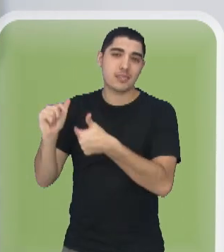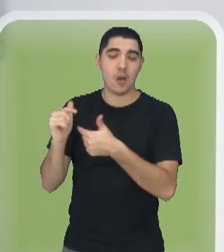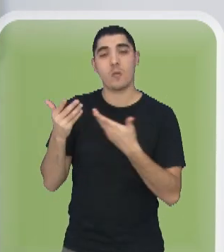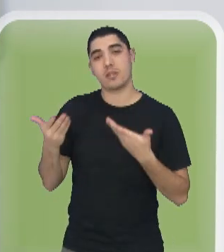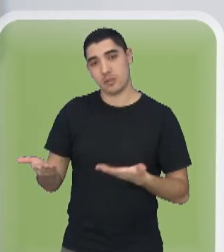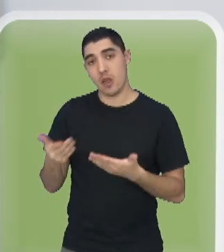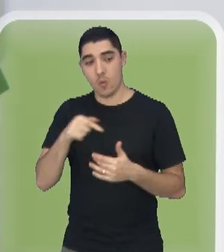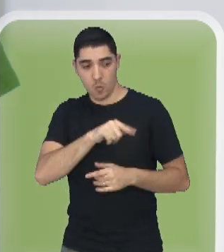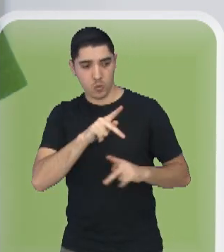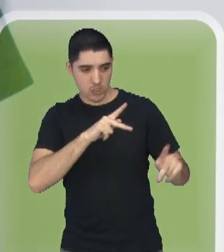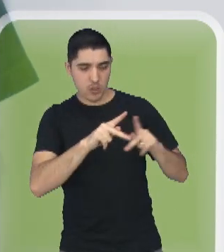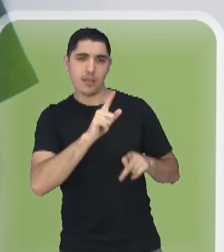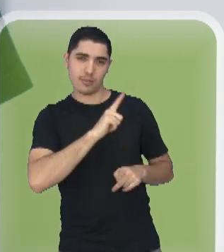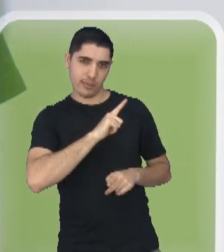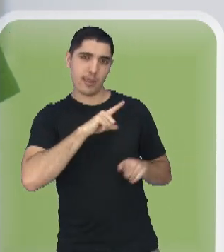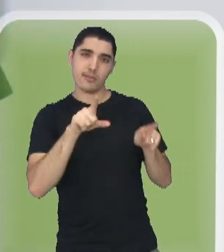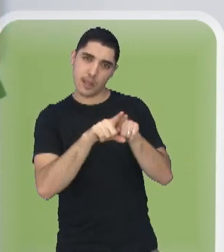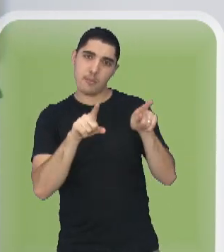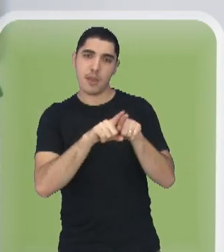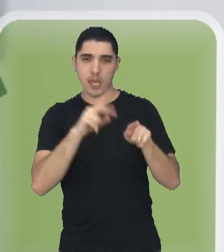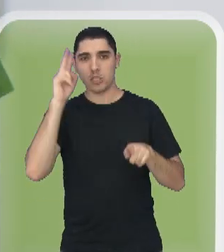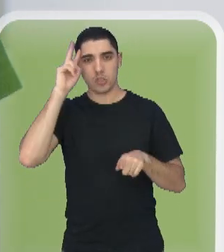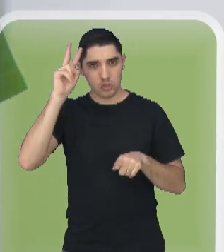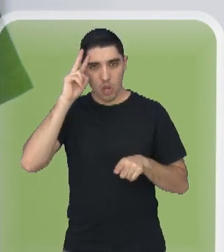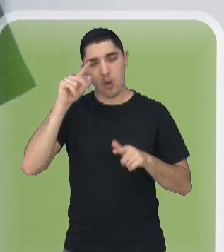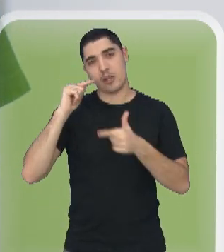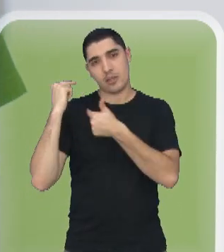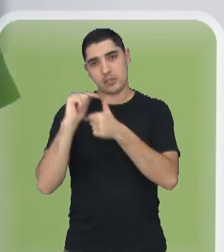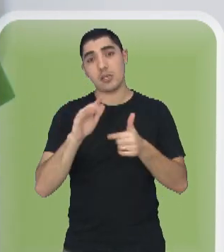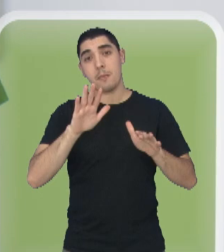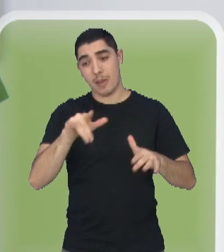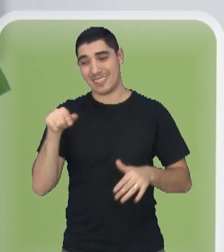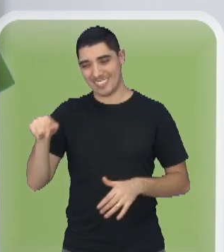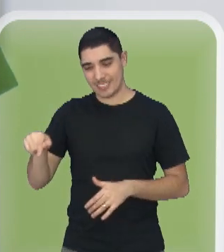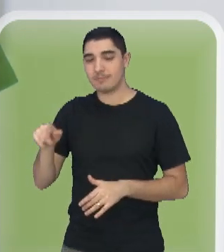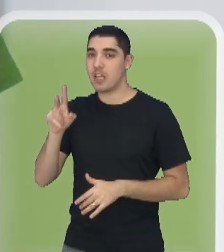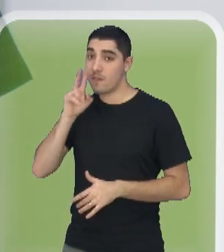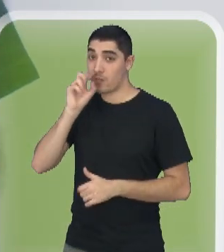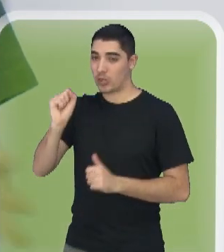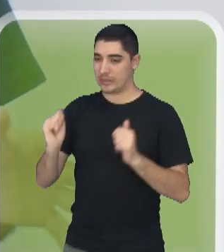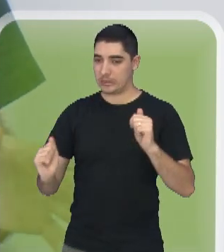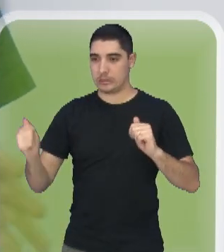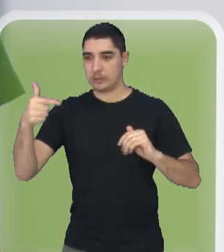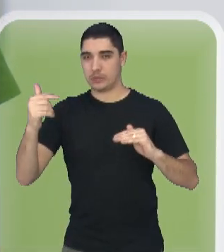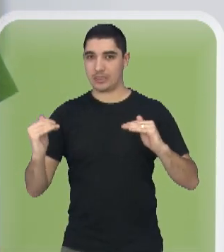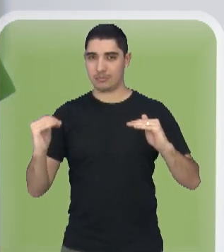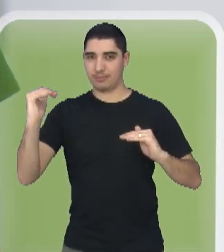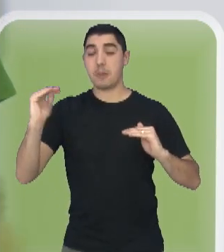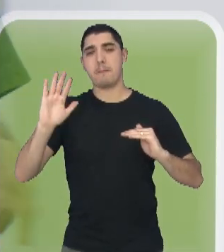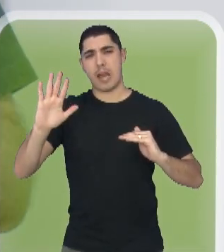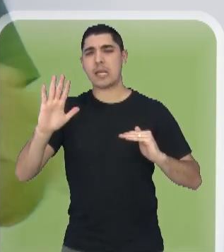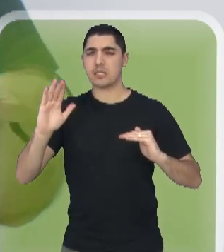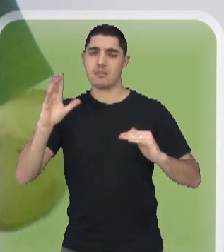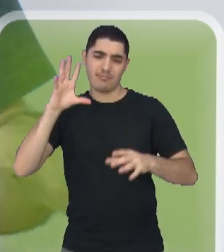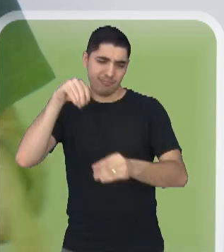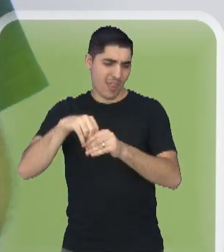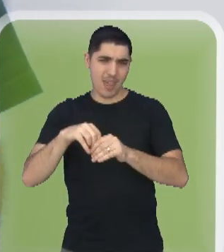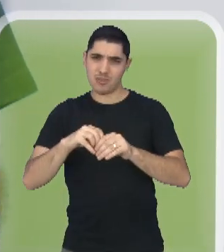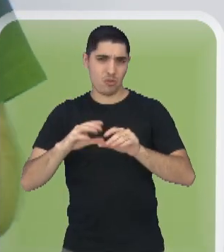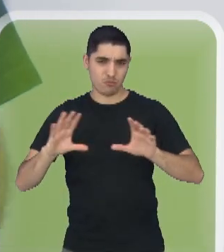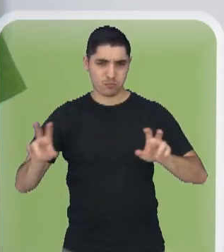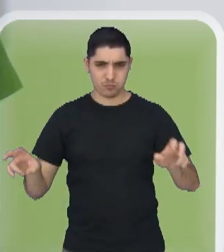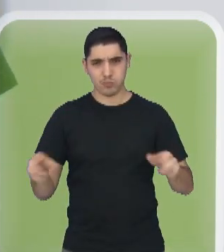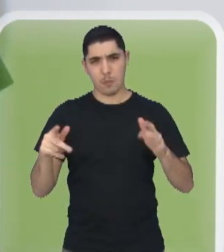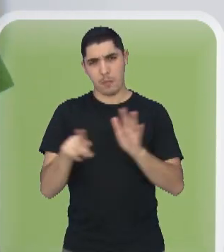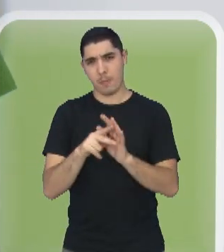apesar do São José também ter sua história na Liga Nacional, então isso pesa um pouco também, mas dentro de quadra, né, são